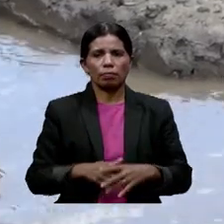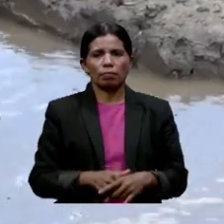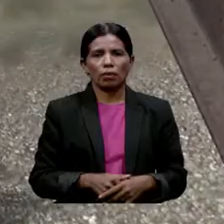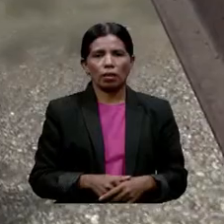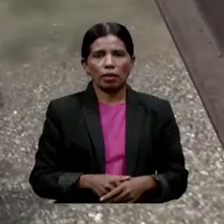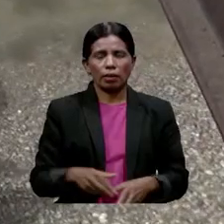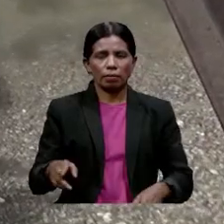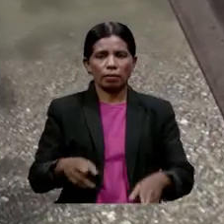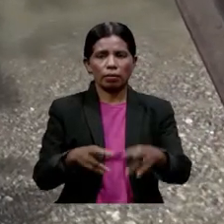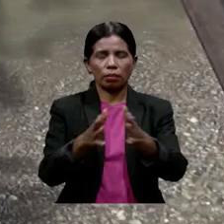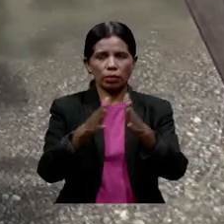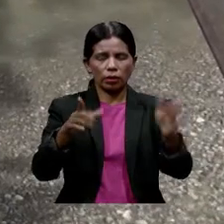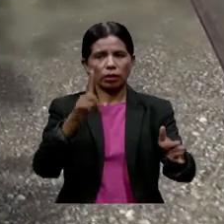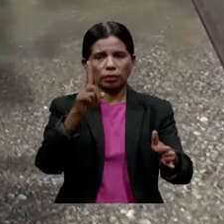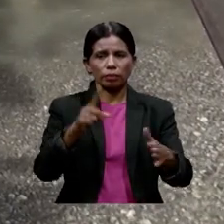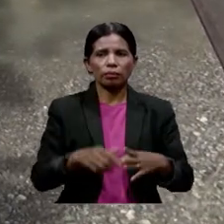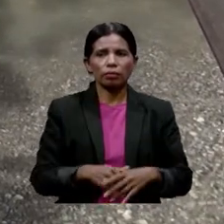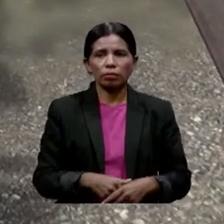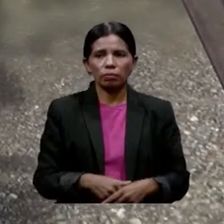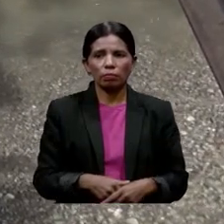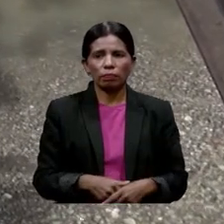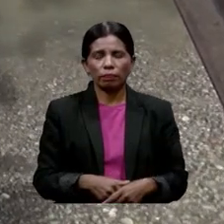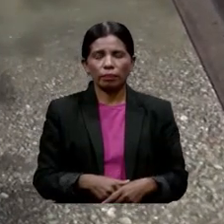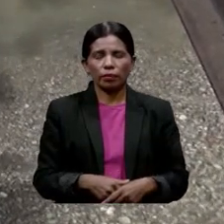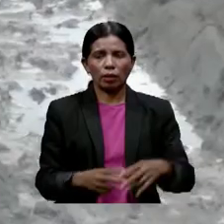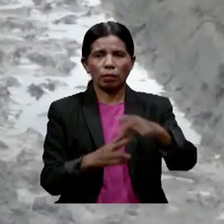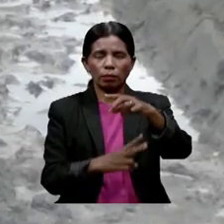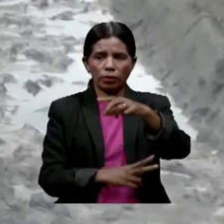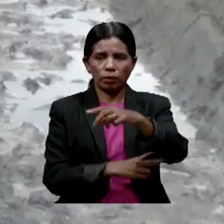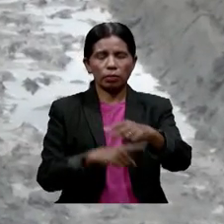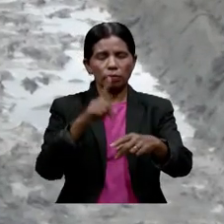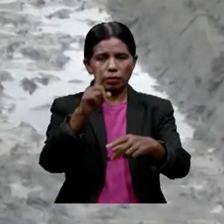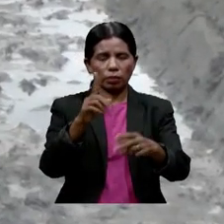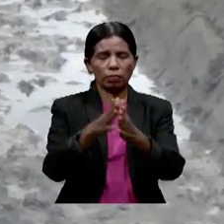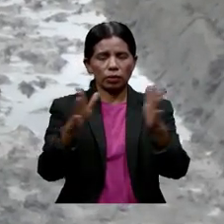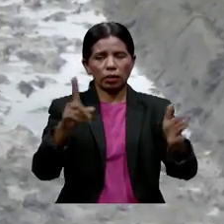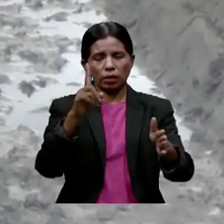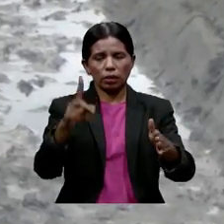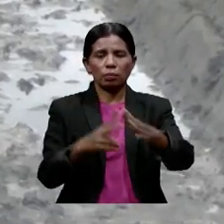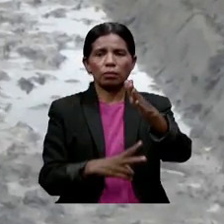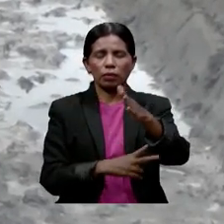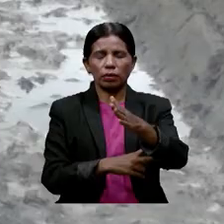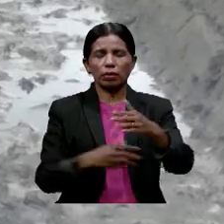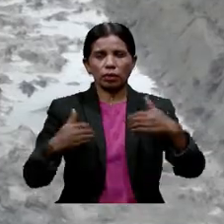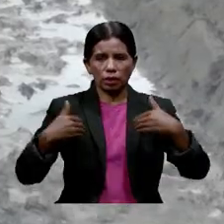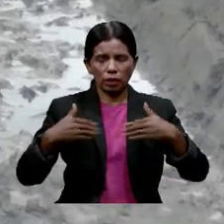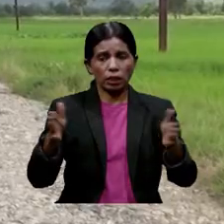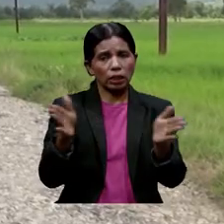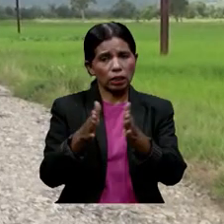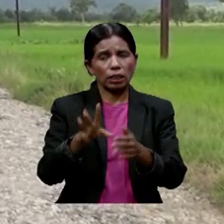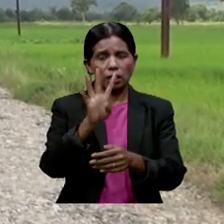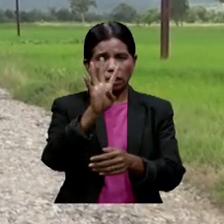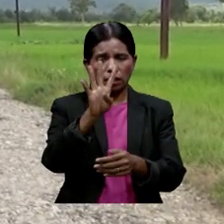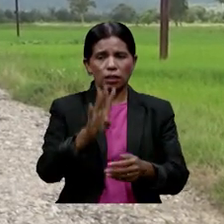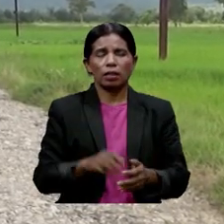bot ne ida ponte bet tompe bot ponte bot ne ida deit ponte ki ne iha hat